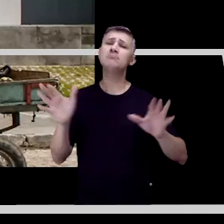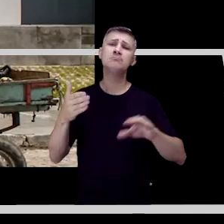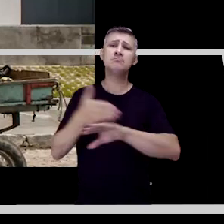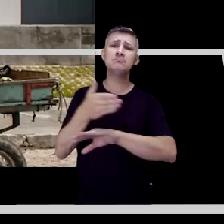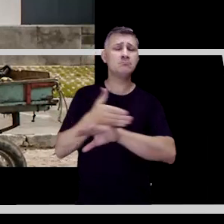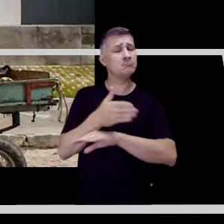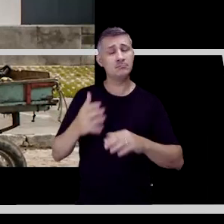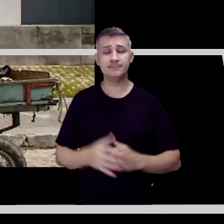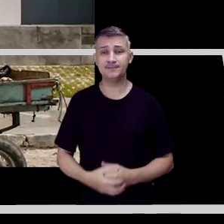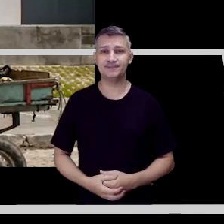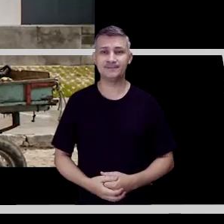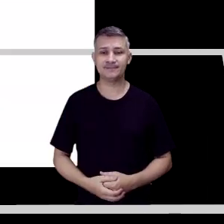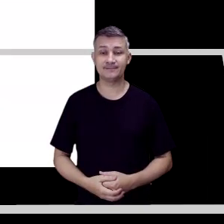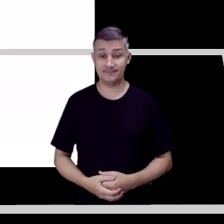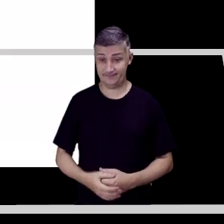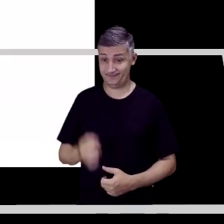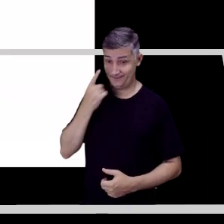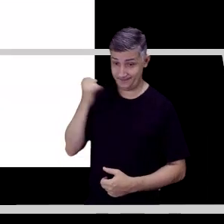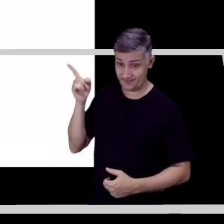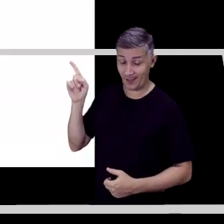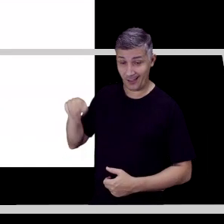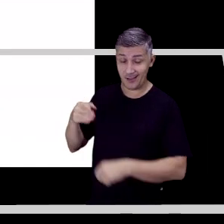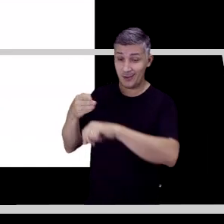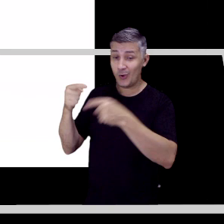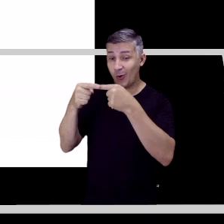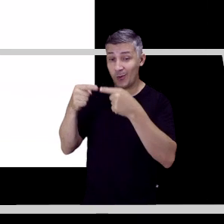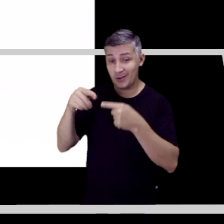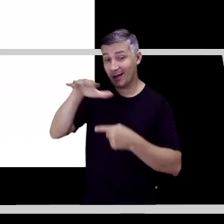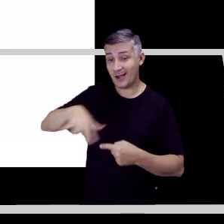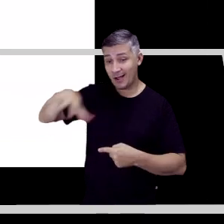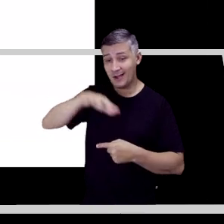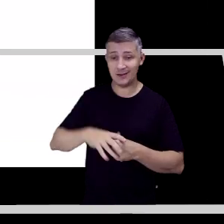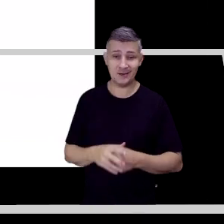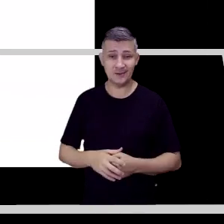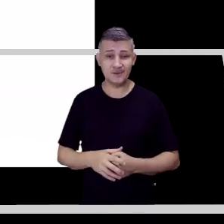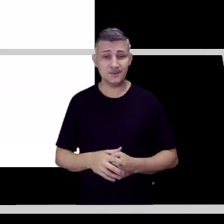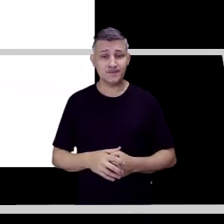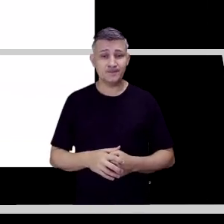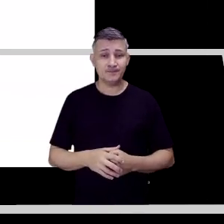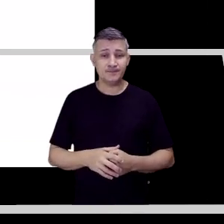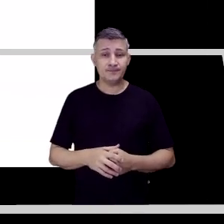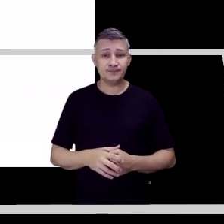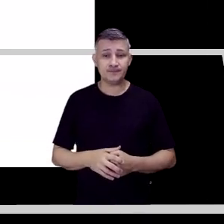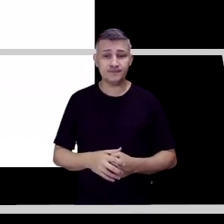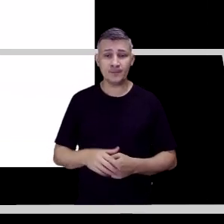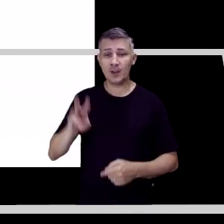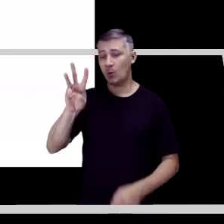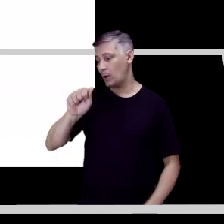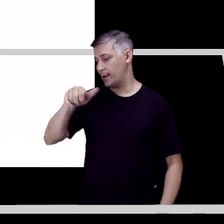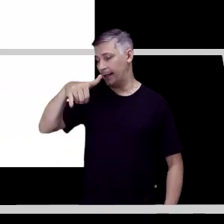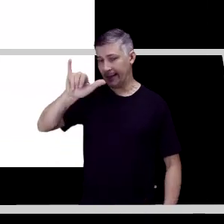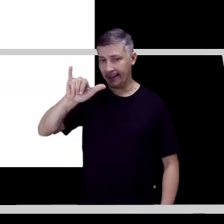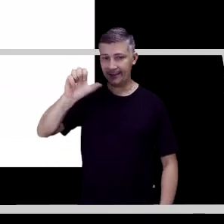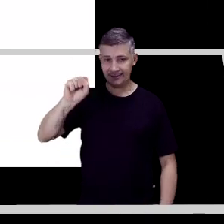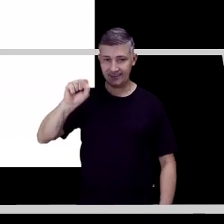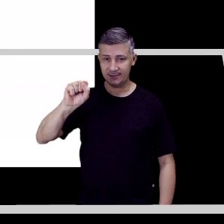de, né, obscurantismo. Aí aqui entra, então, na coisa do Ways of Prefabbing, que